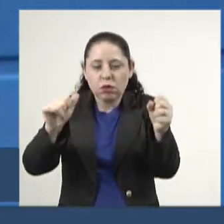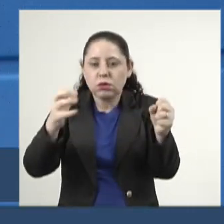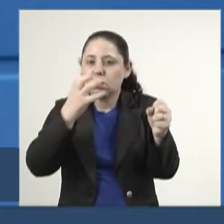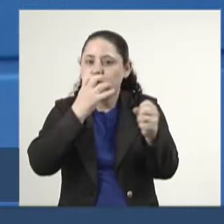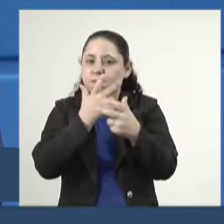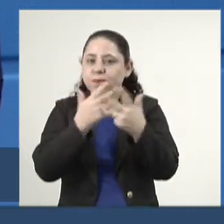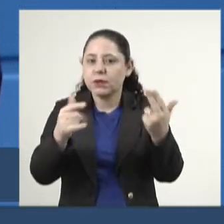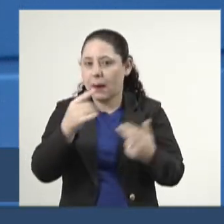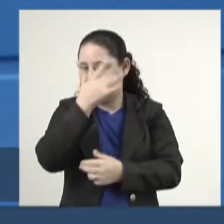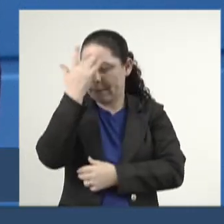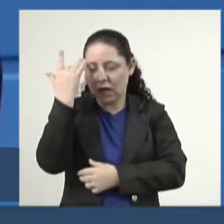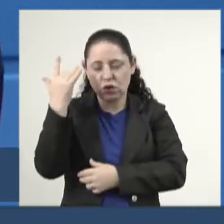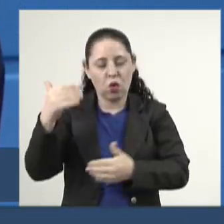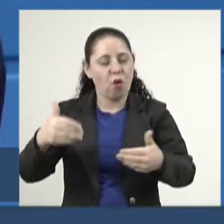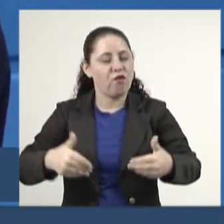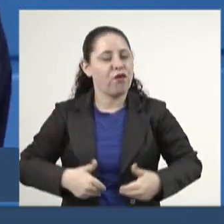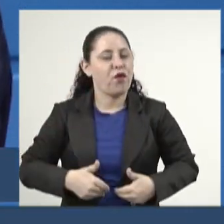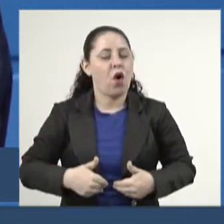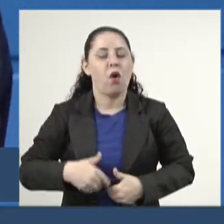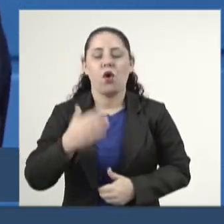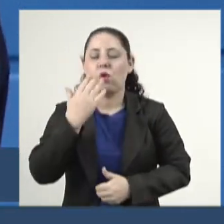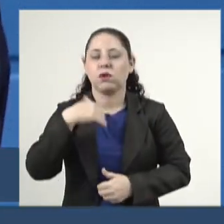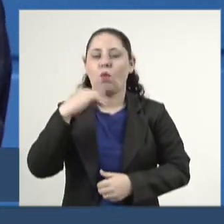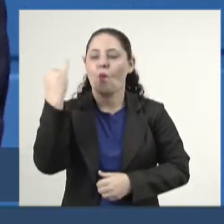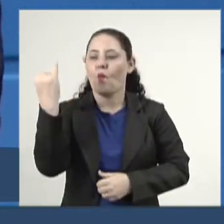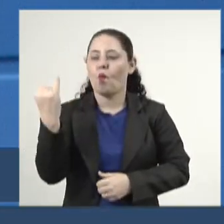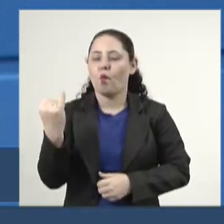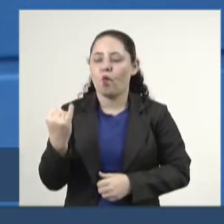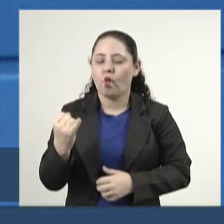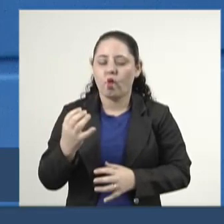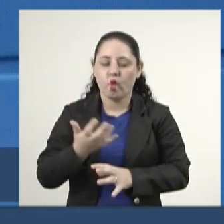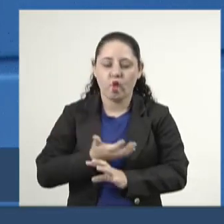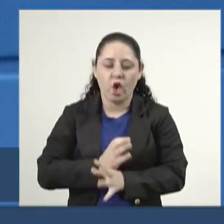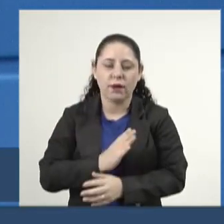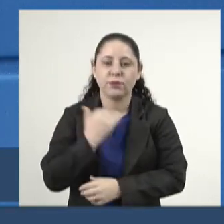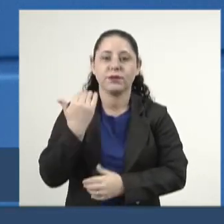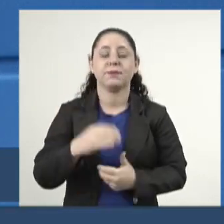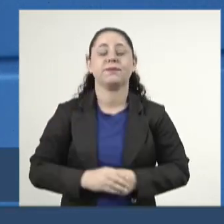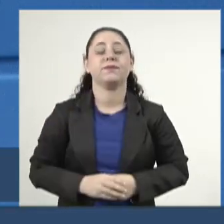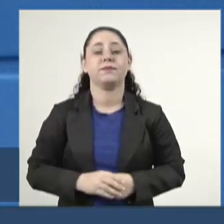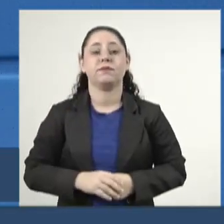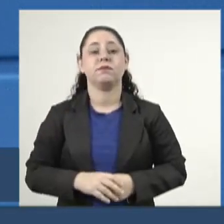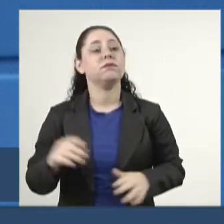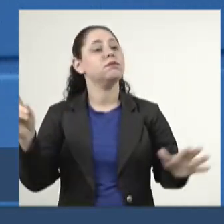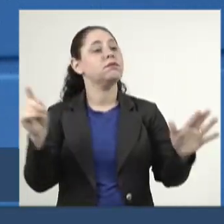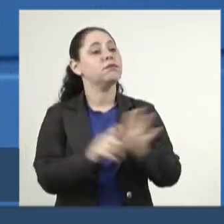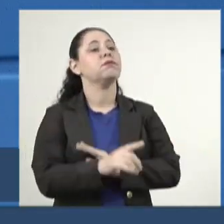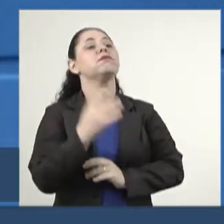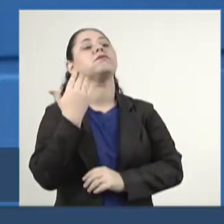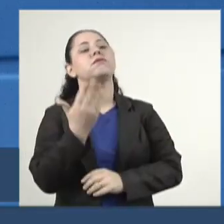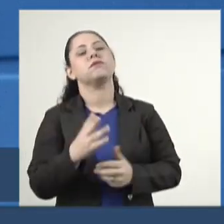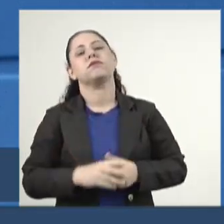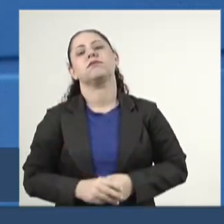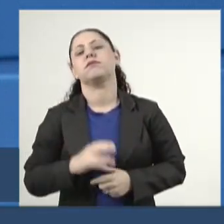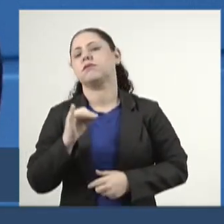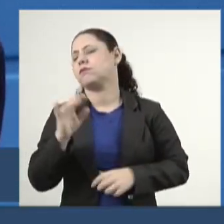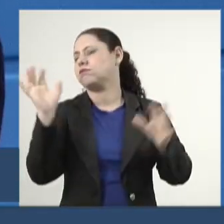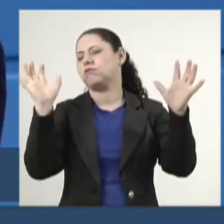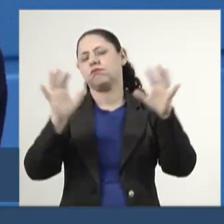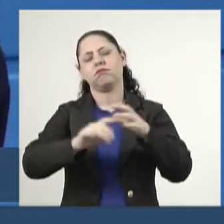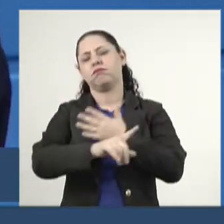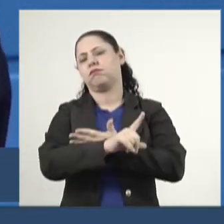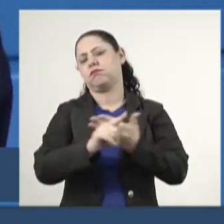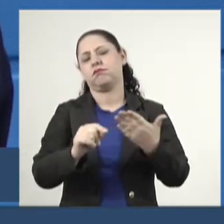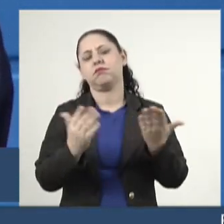as pessoas morreram de fome? E eram poucas pessoas que existiam no mundo. Agora eu pergunto para Vossa Excelência, se não chover no